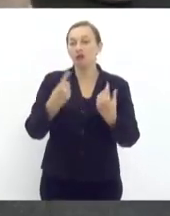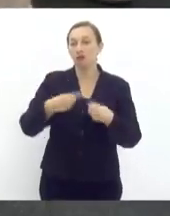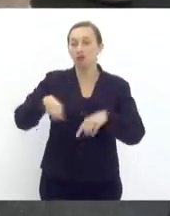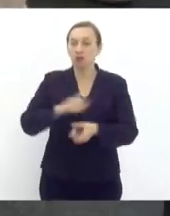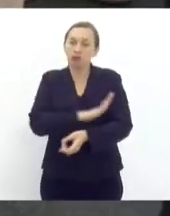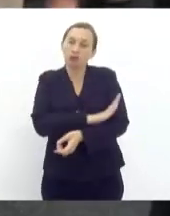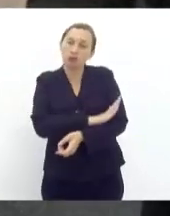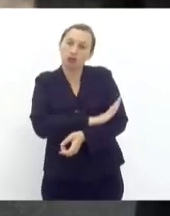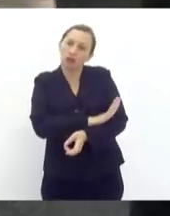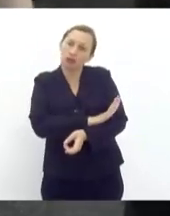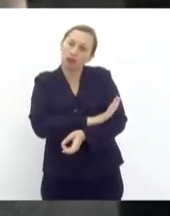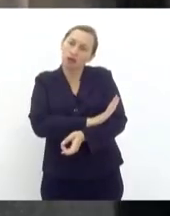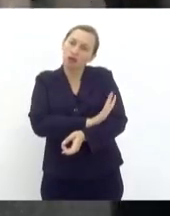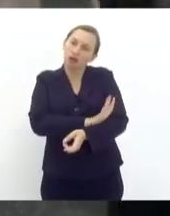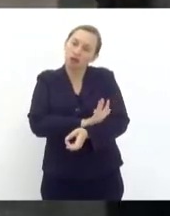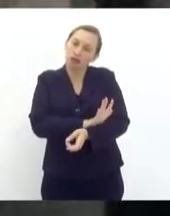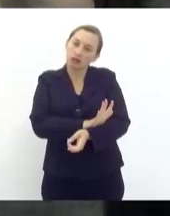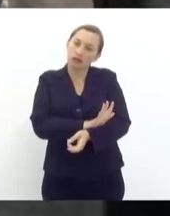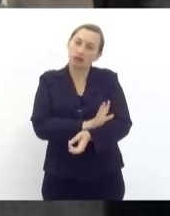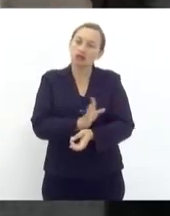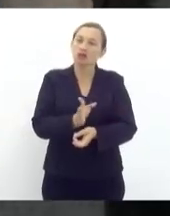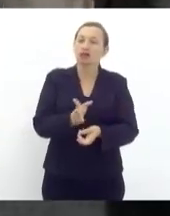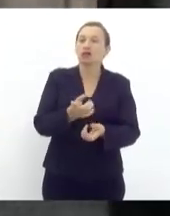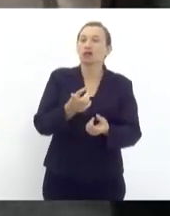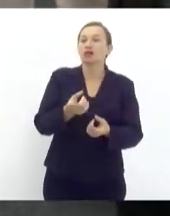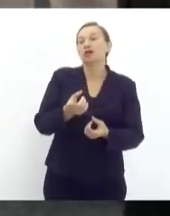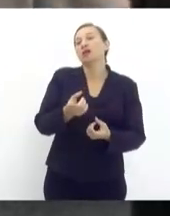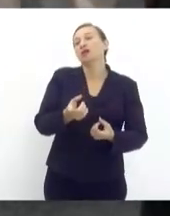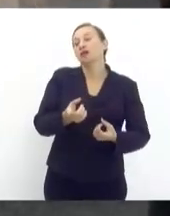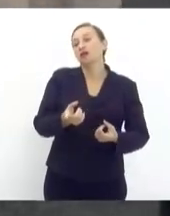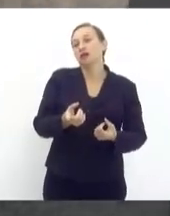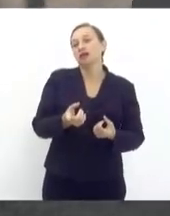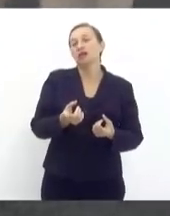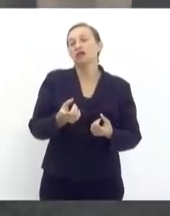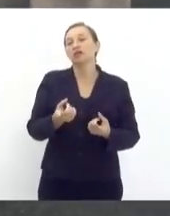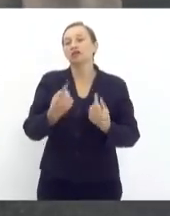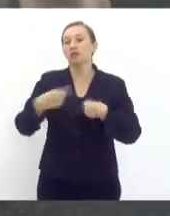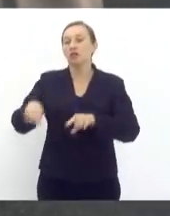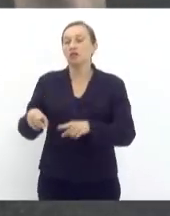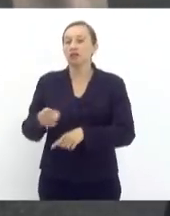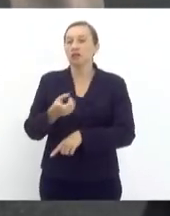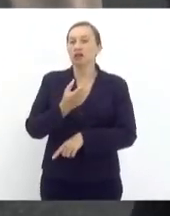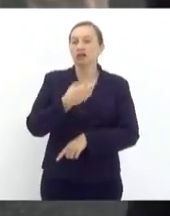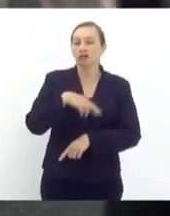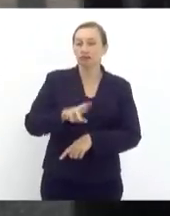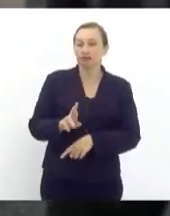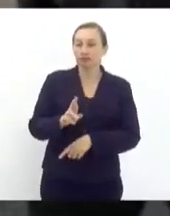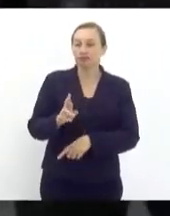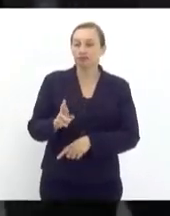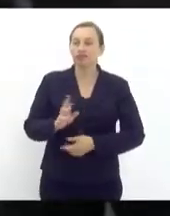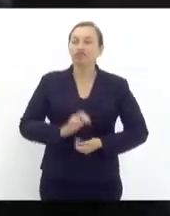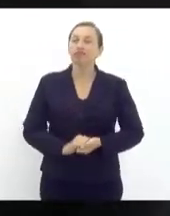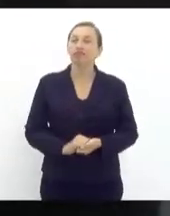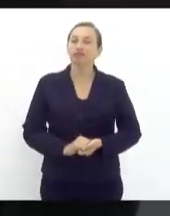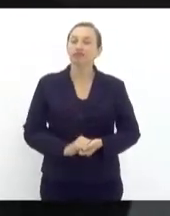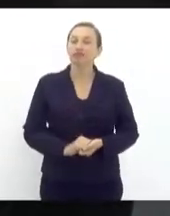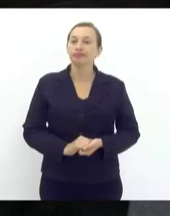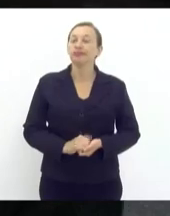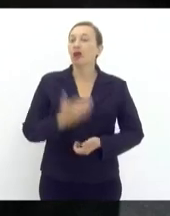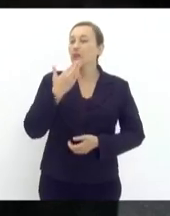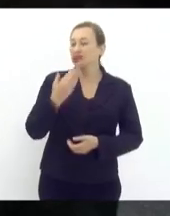religiosa o racismo tem a honra de serviço Presidente já presidi vários anos essa comissão já pedi também